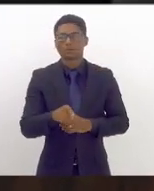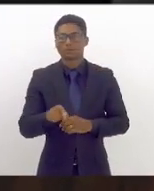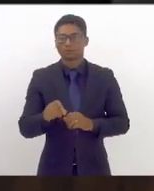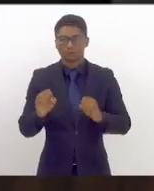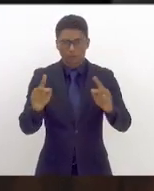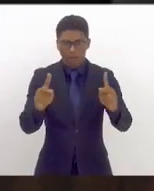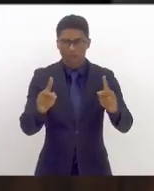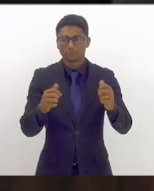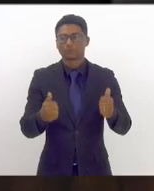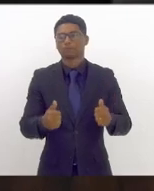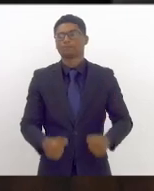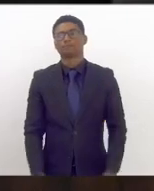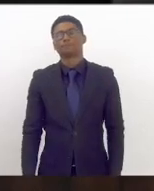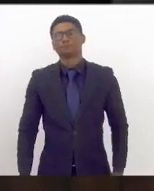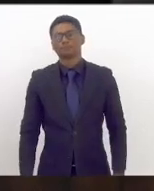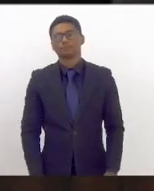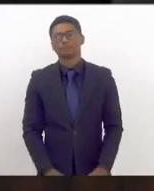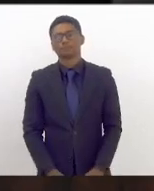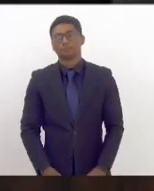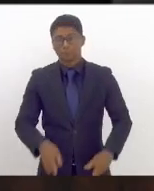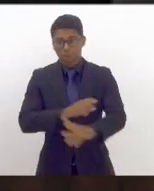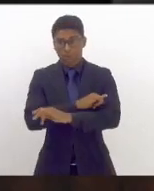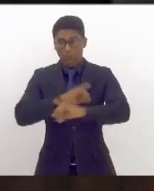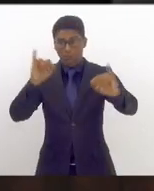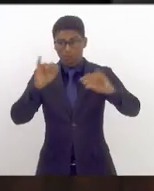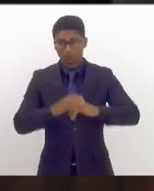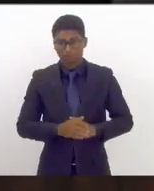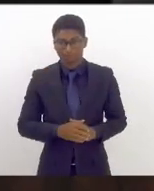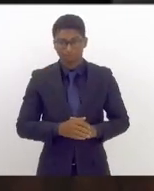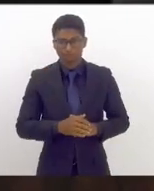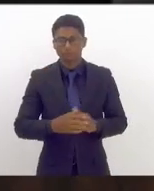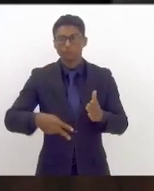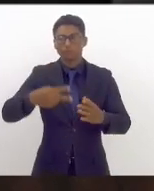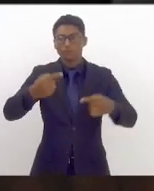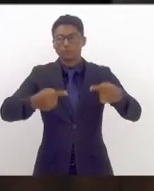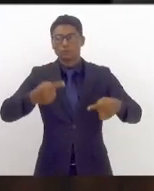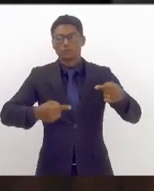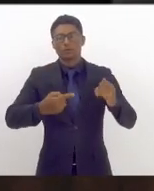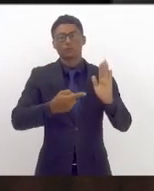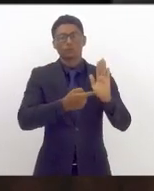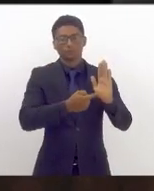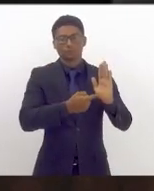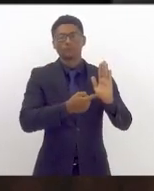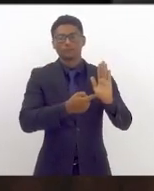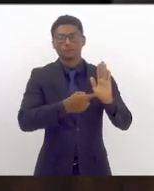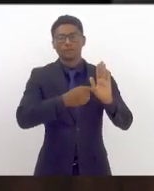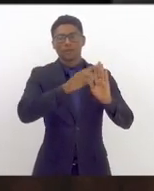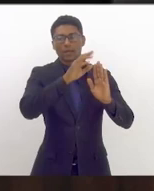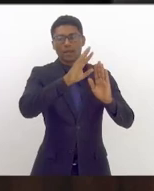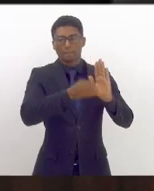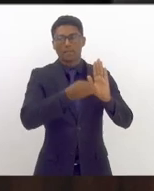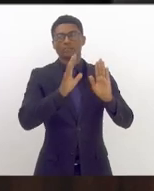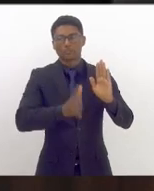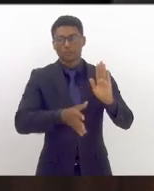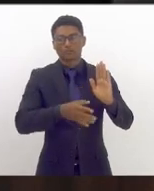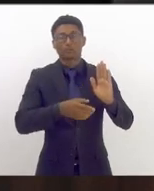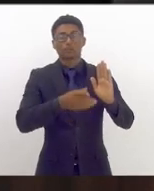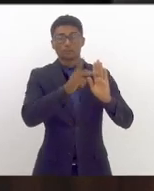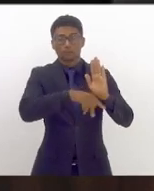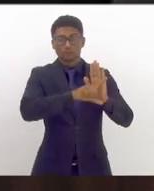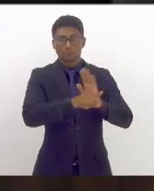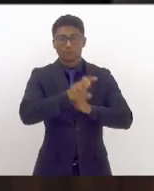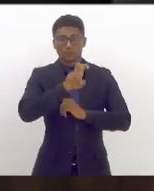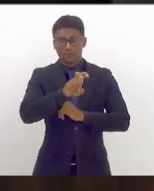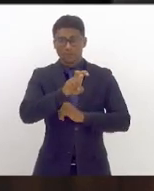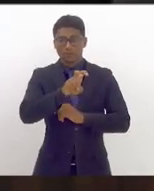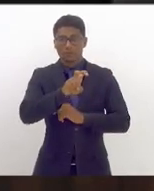ok anuncio a interpretação do vencida assim emendado projeto de lei 56